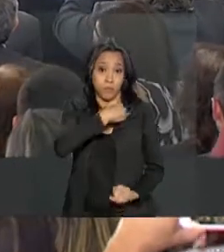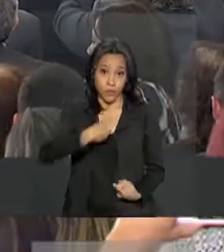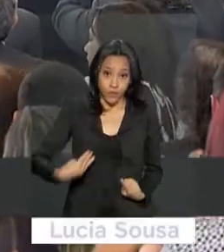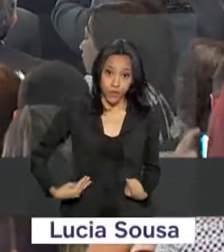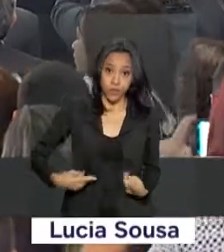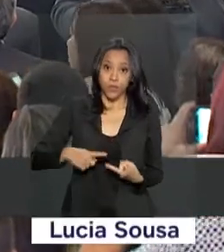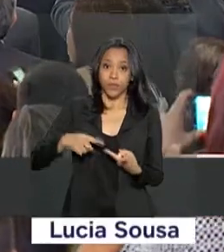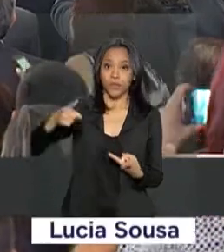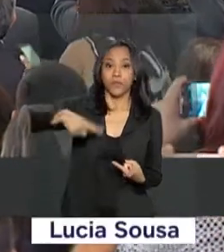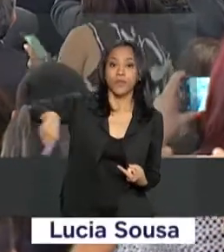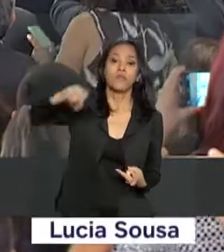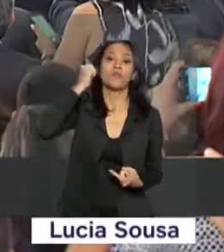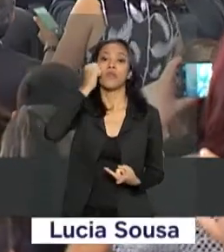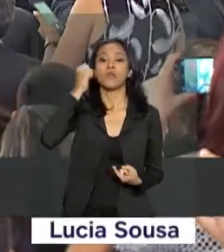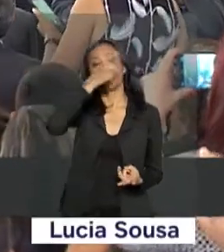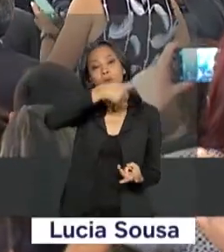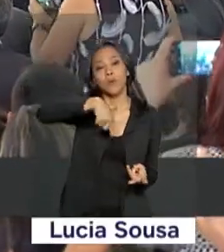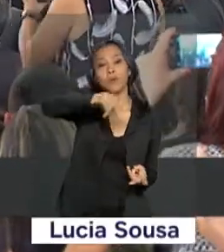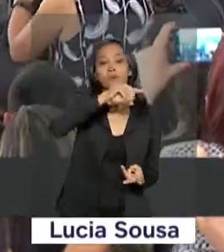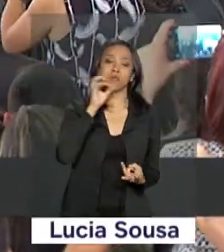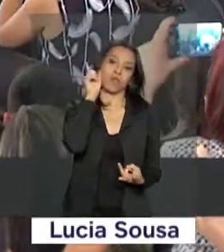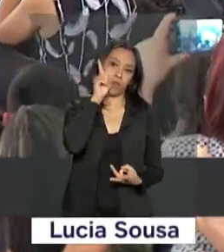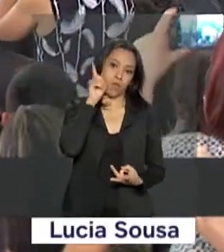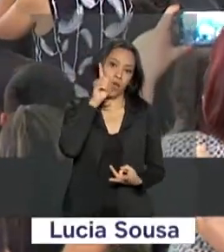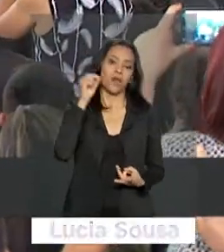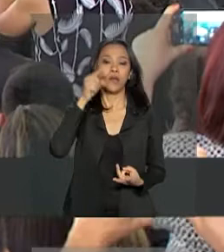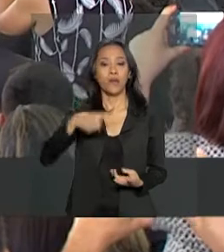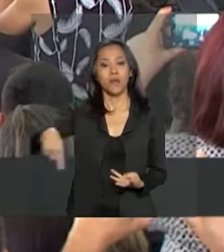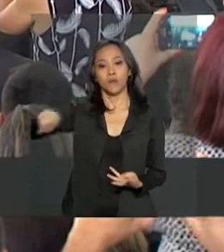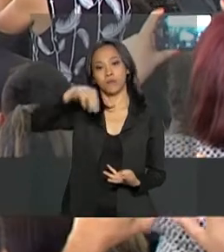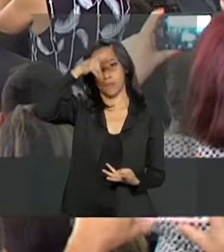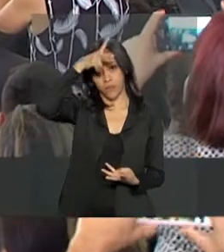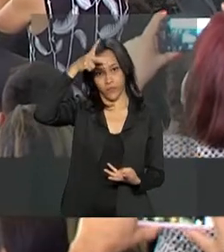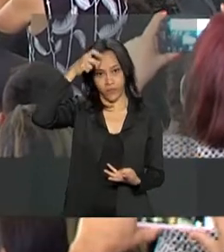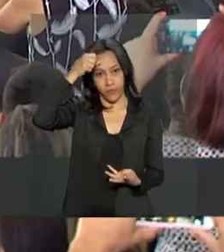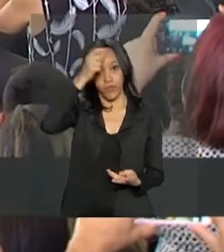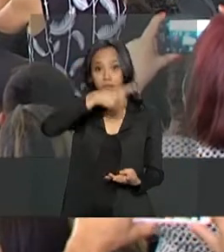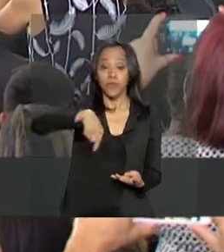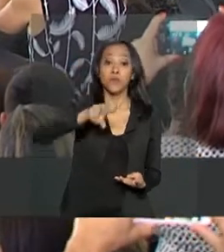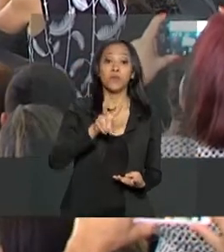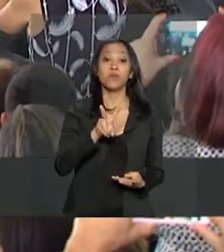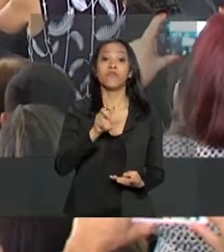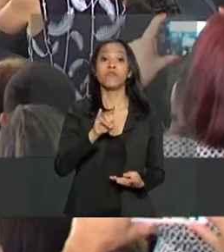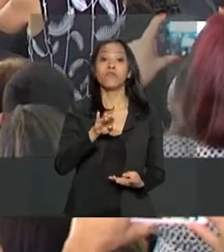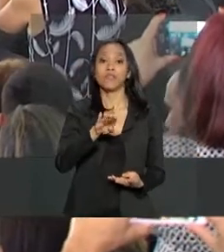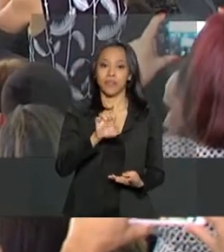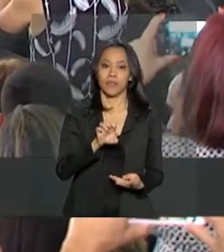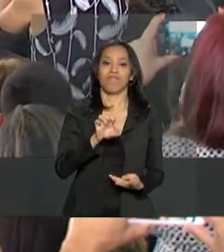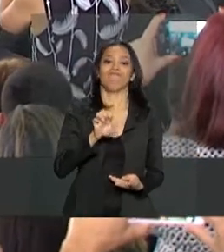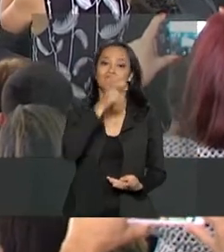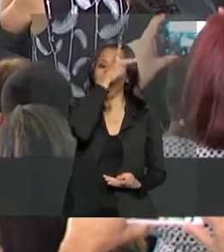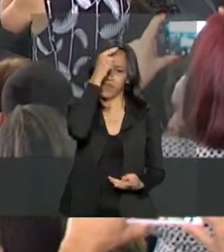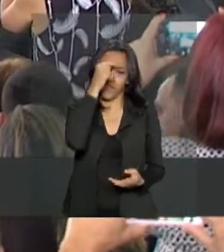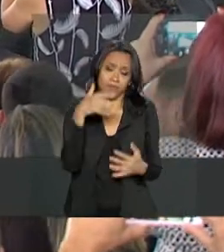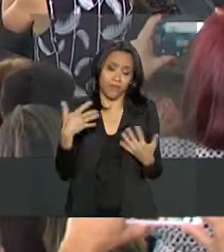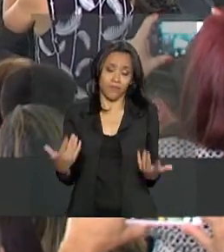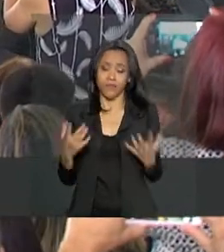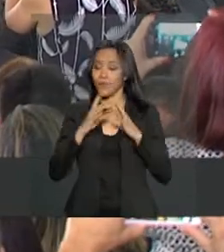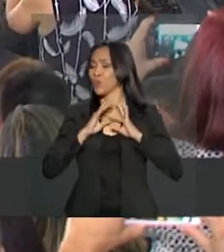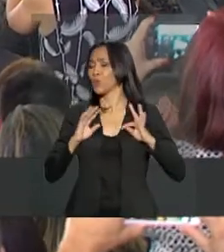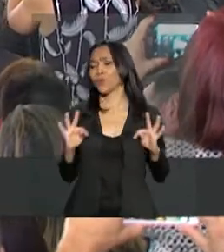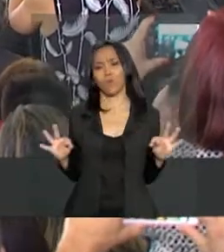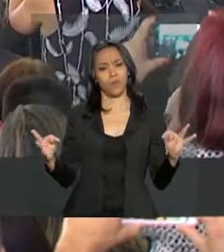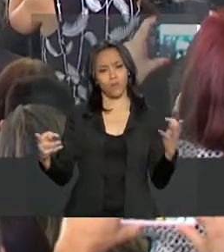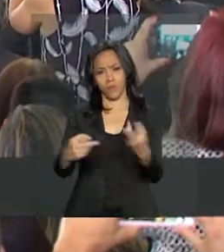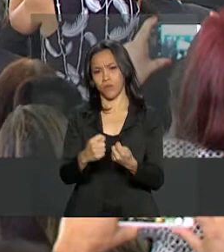deputados prefeitos e ex-prefeitos enfim todos aqueles que